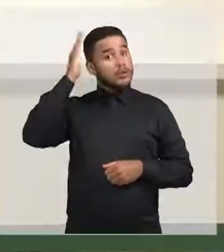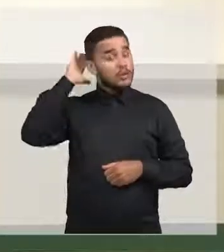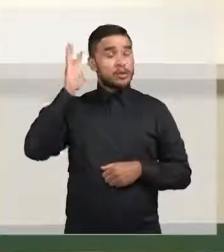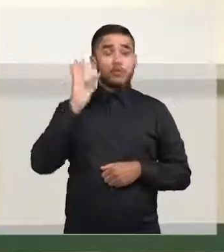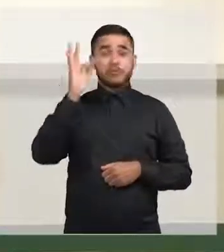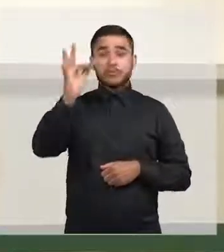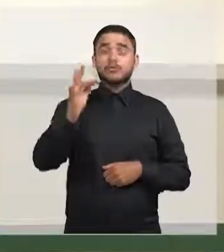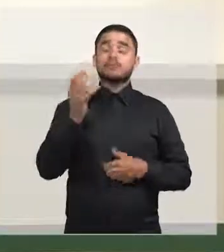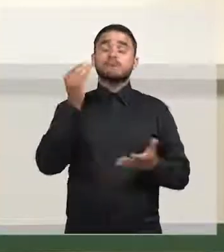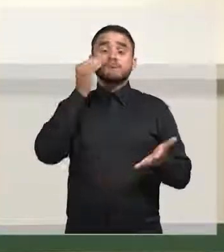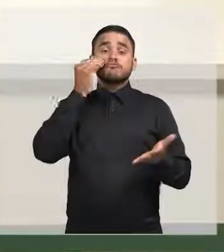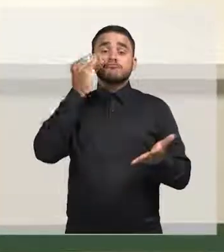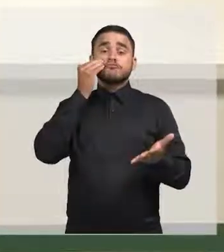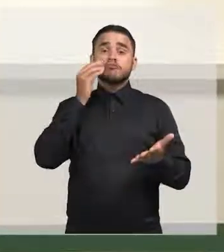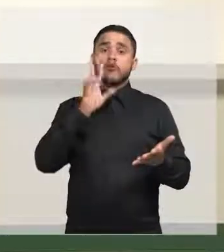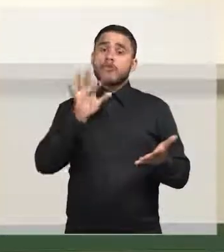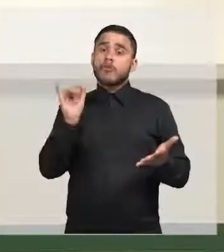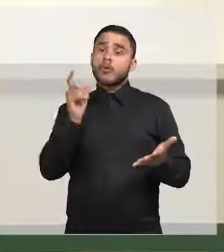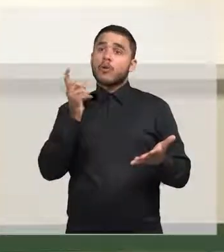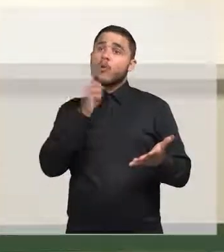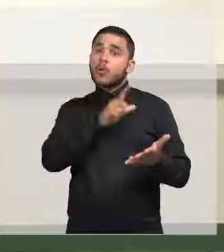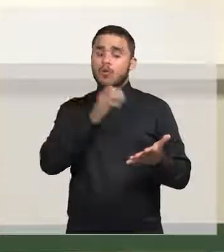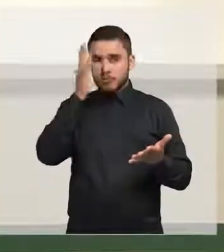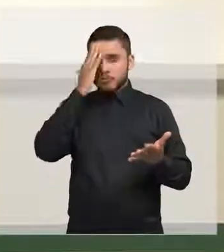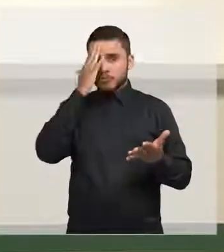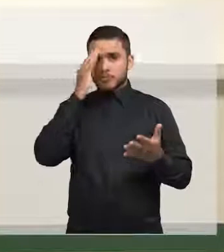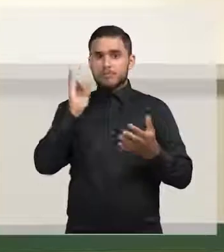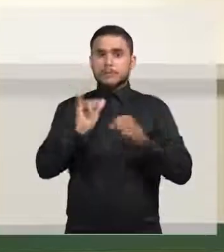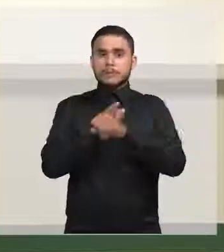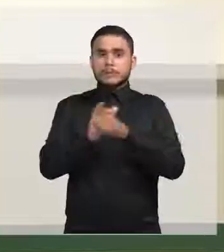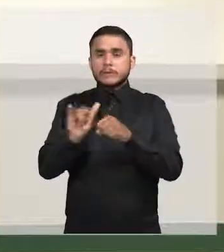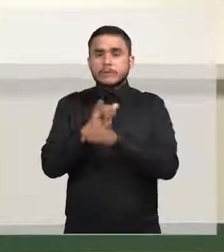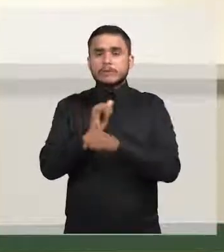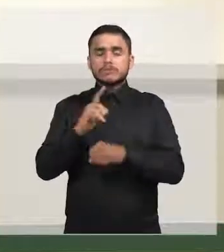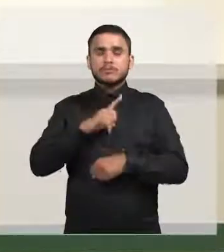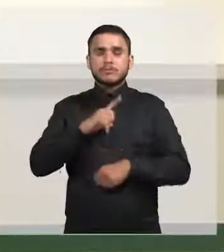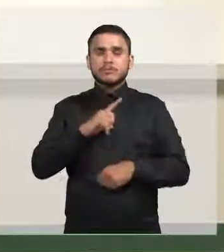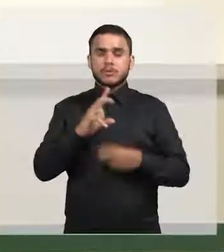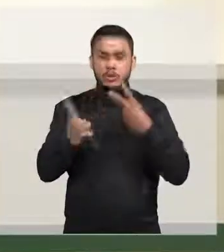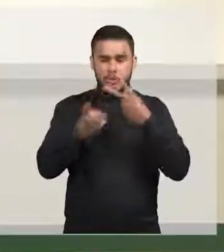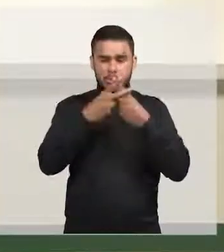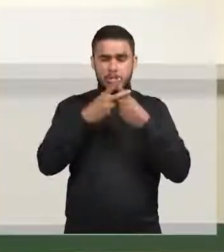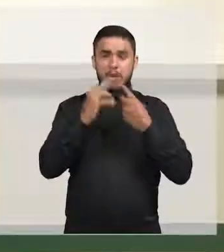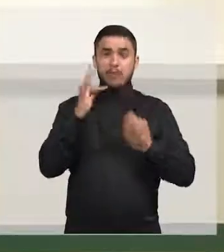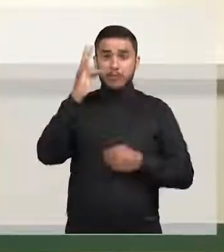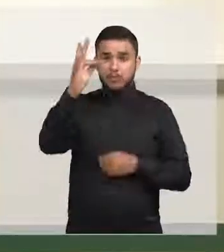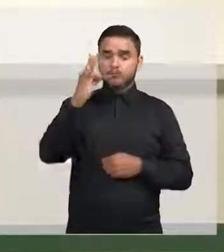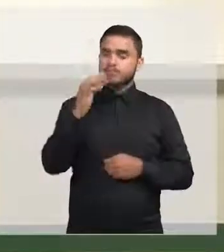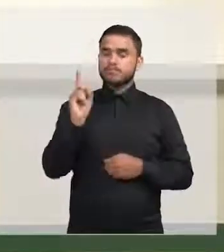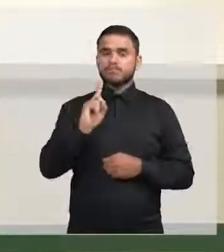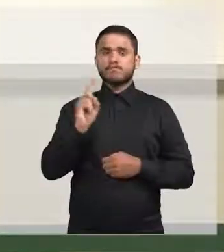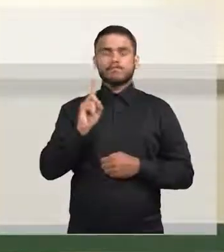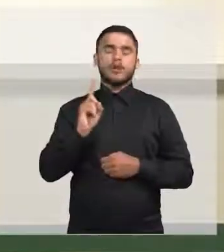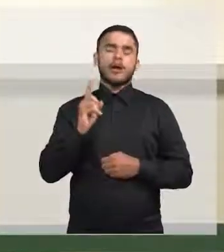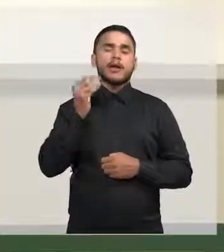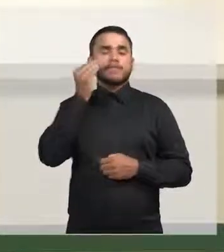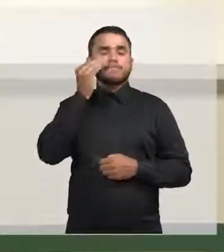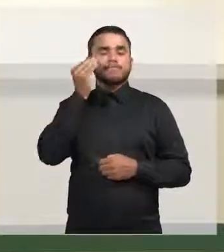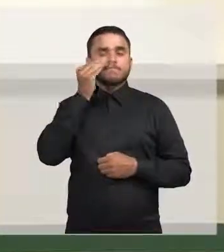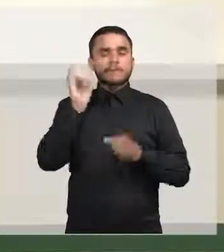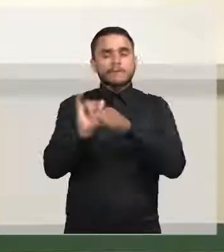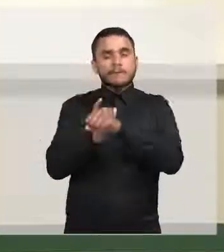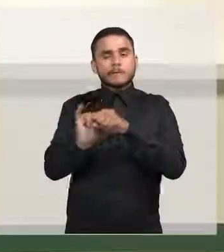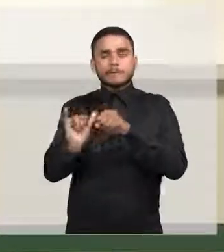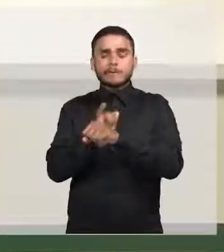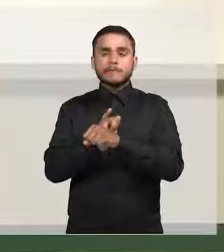do próximo ano, e um super-ministro, né? Ele vai agregar